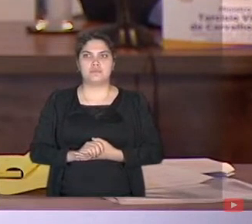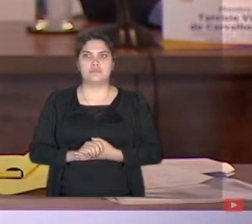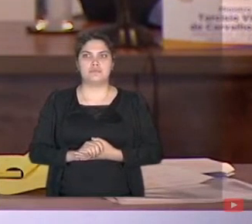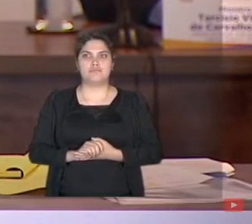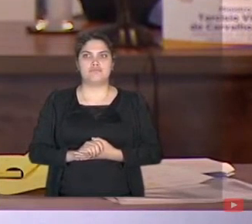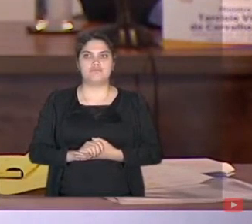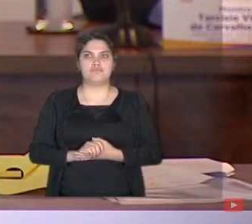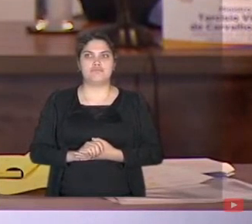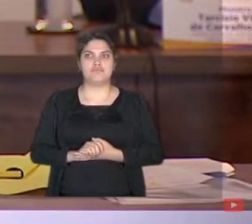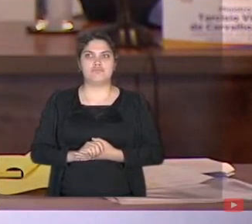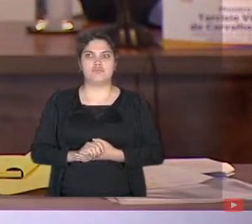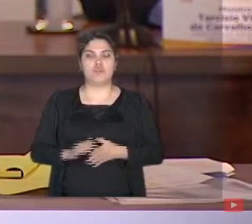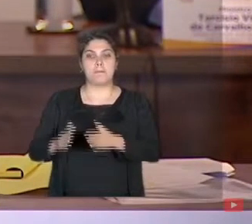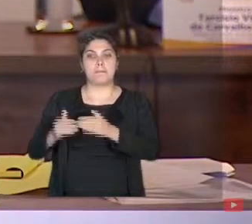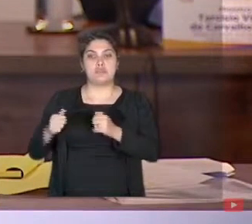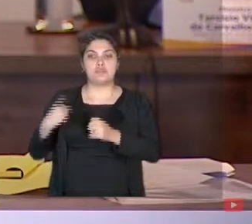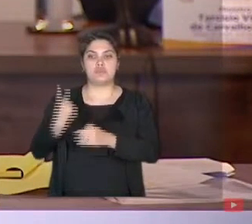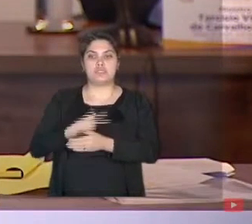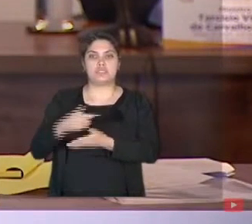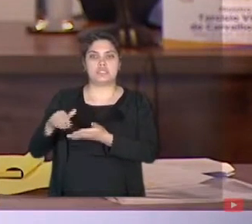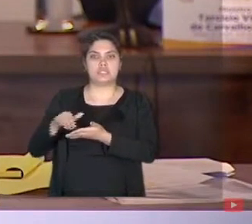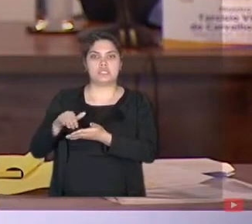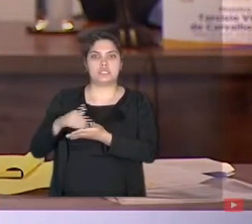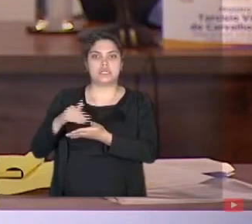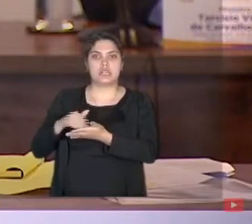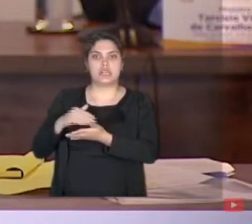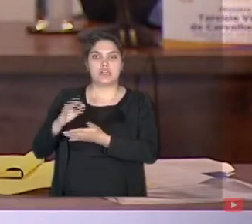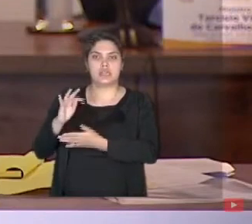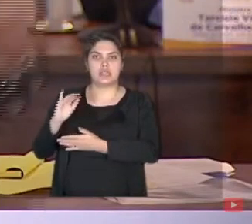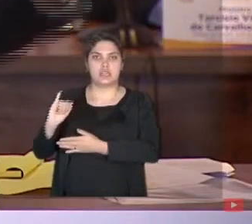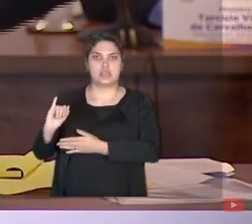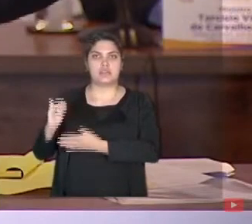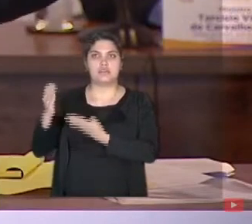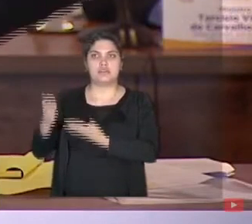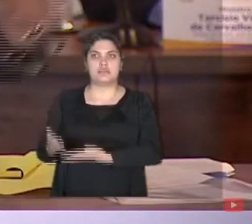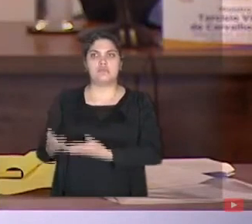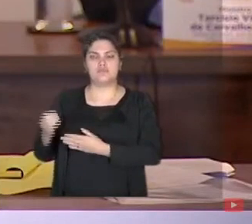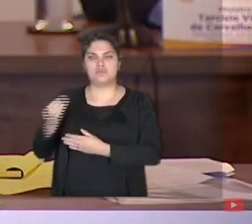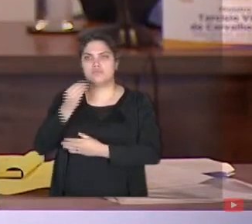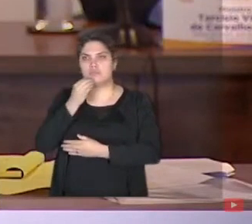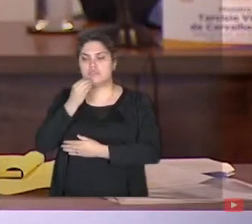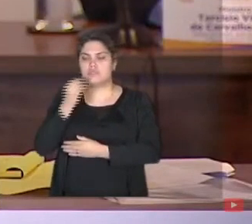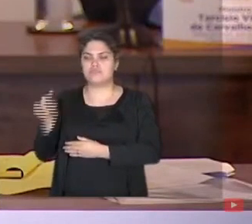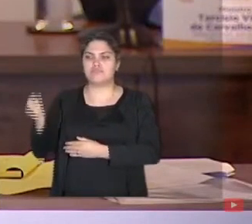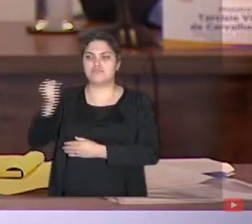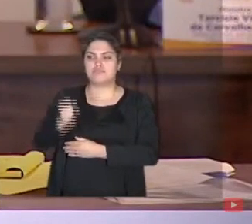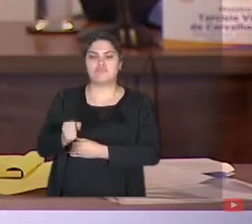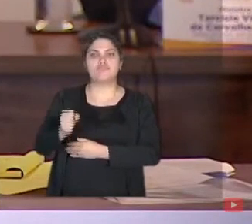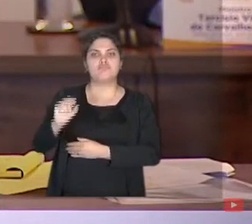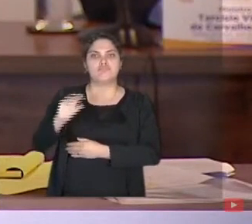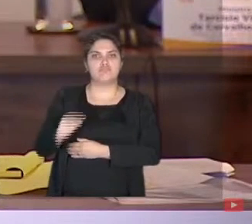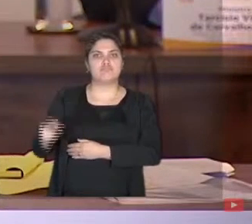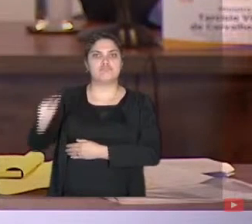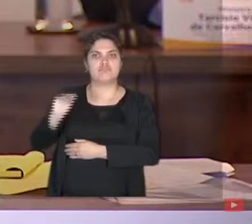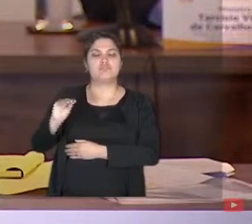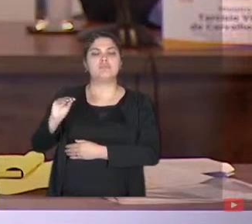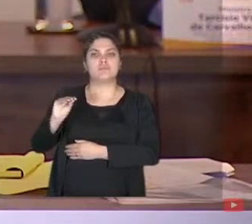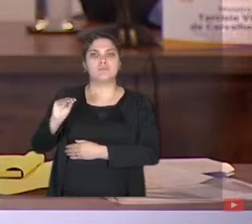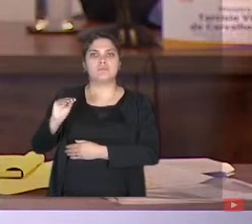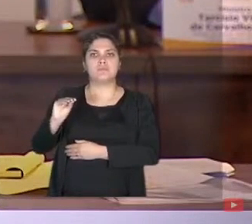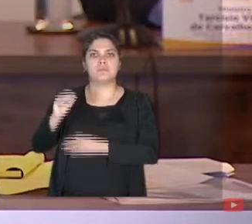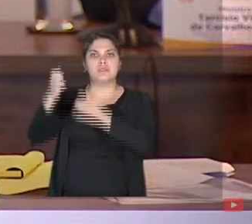Eu vou pedir ao nosso secretário de Tecnologia da Informação, José, se você puder comparecer ali ao microfone